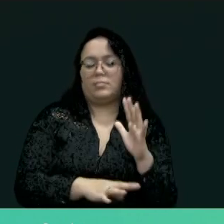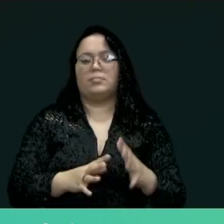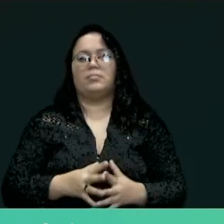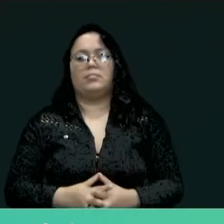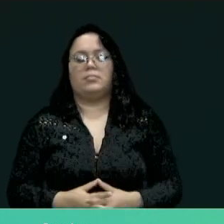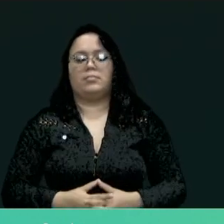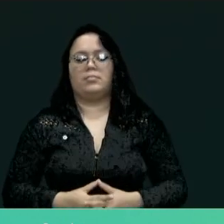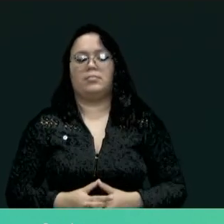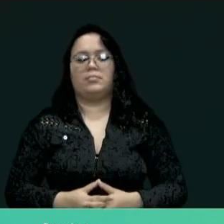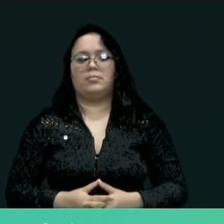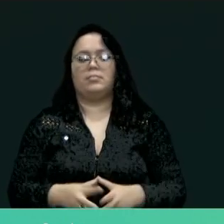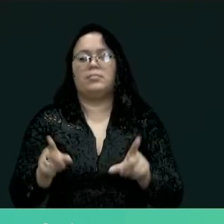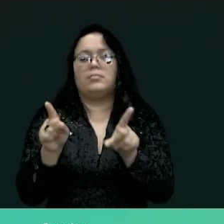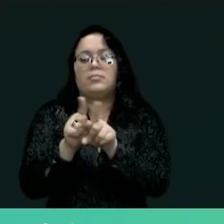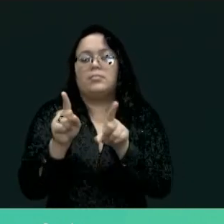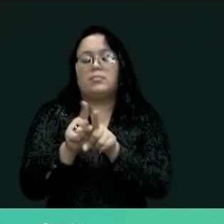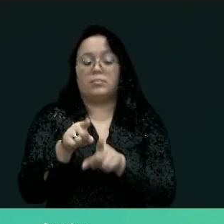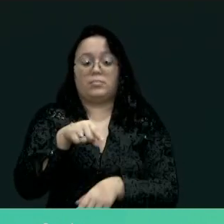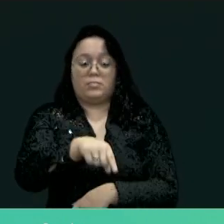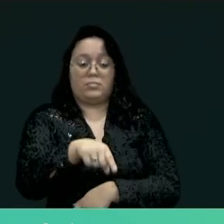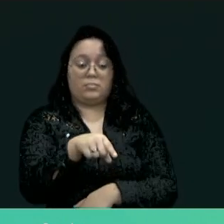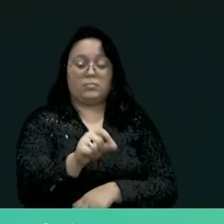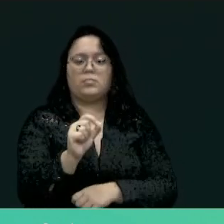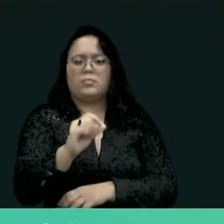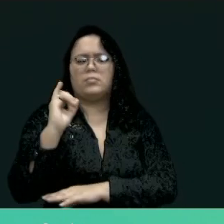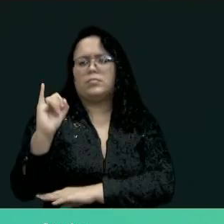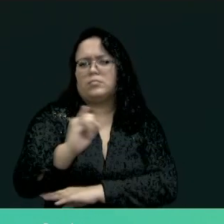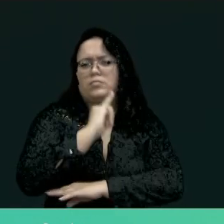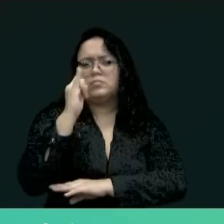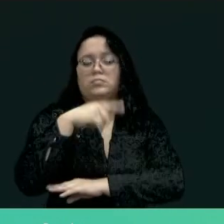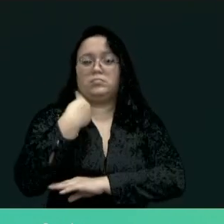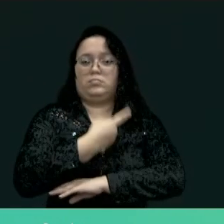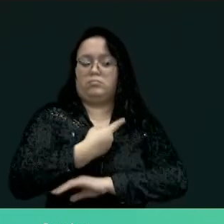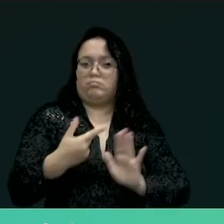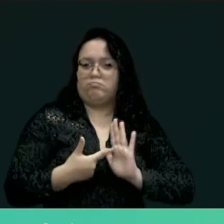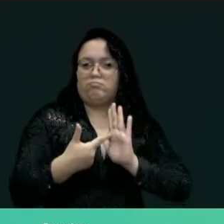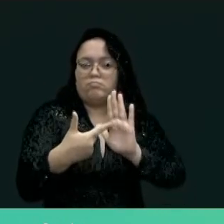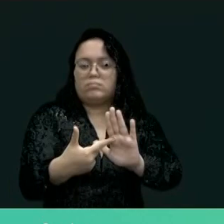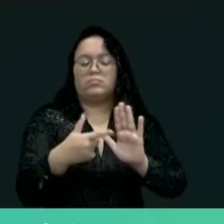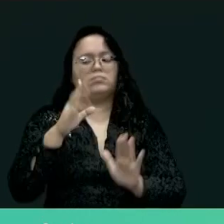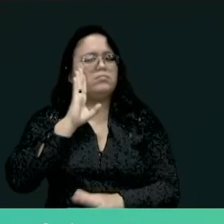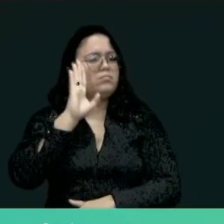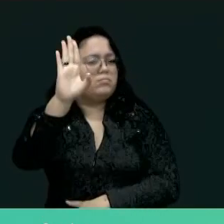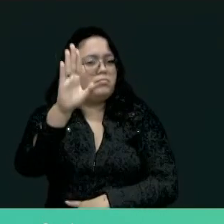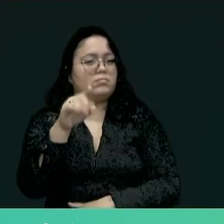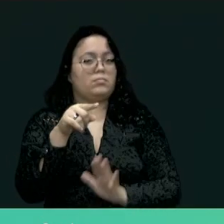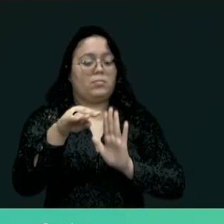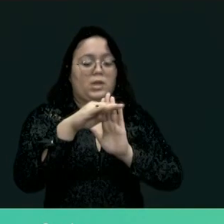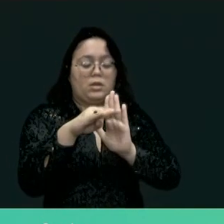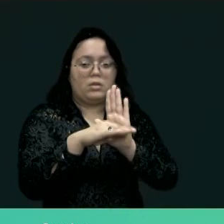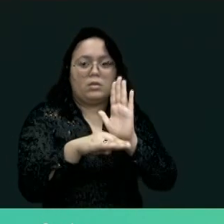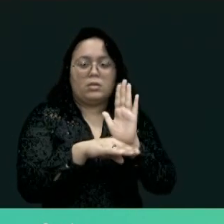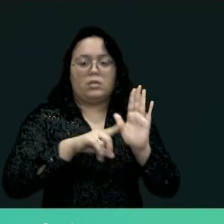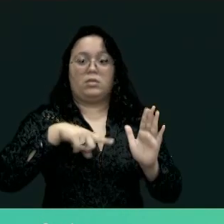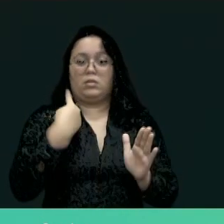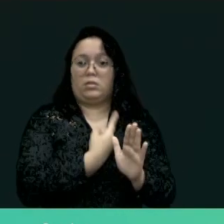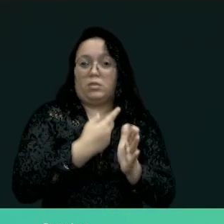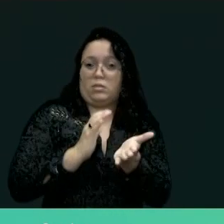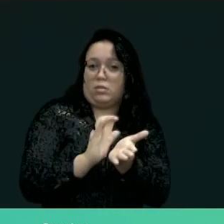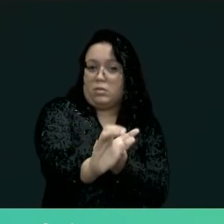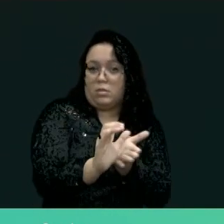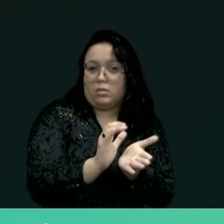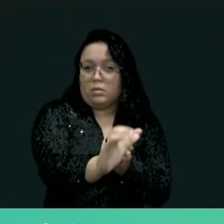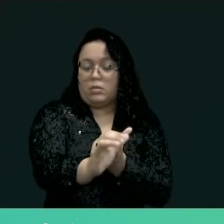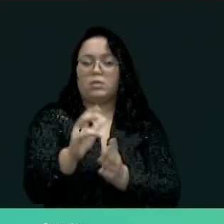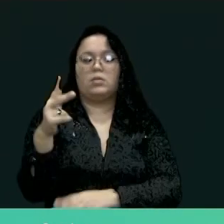à geração de energia eólica. Então, é muito importante destacar o fator ESG dos investimentos em